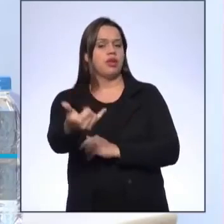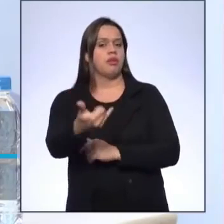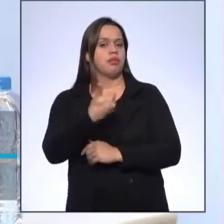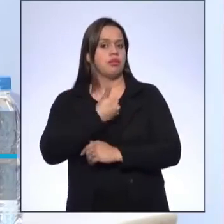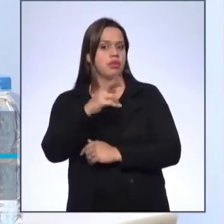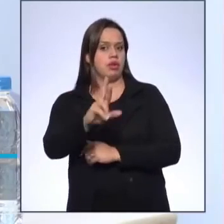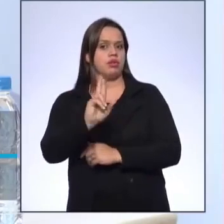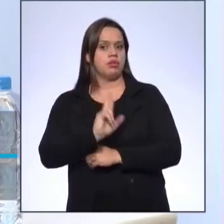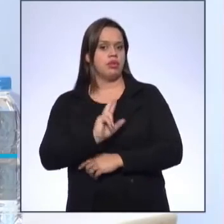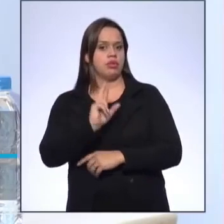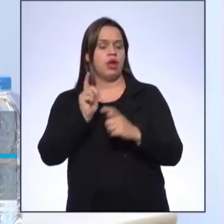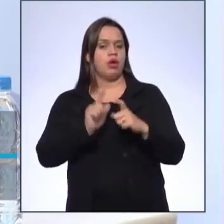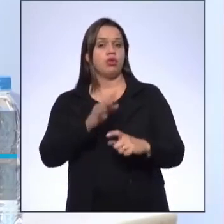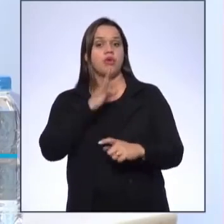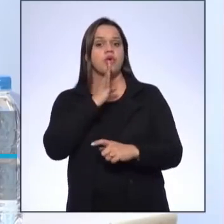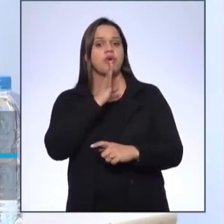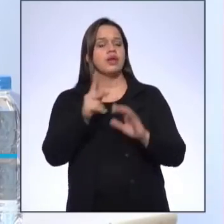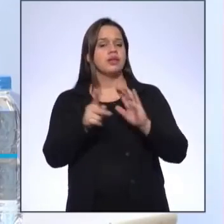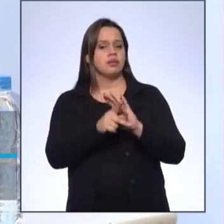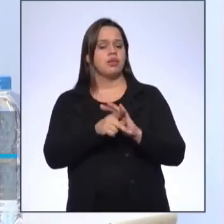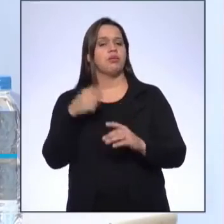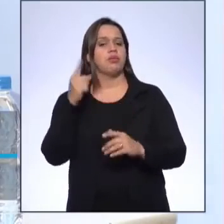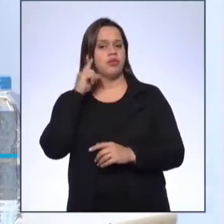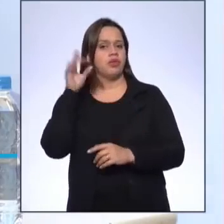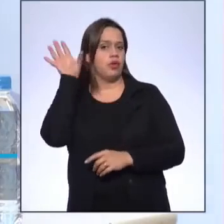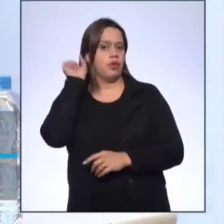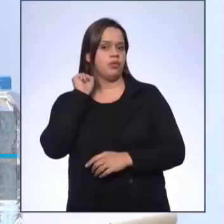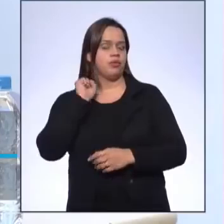responder aonde vocês conhecem essa trilha sonora.